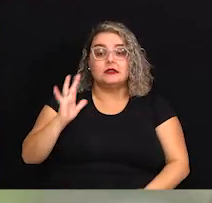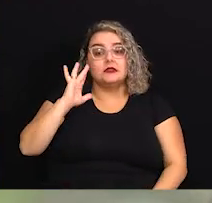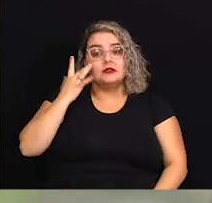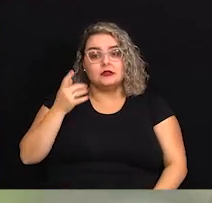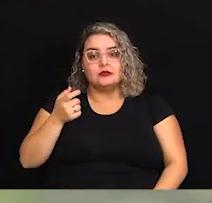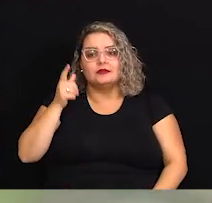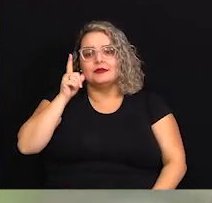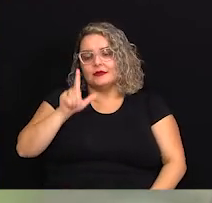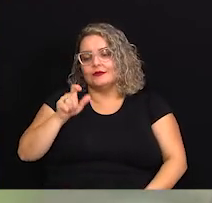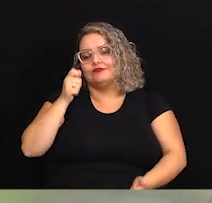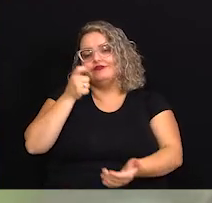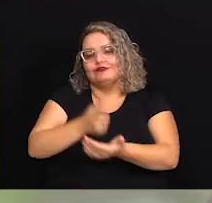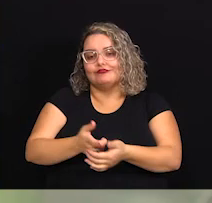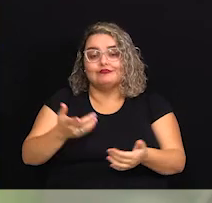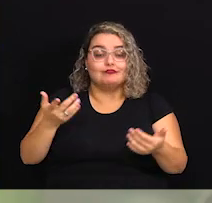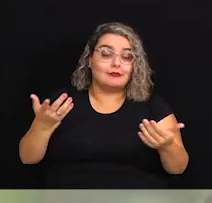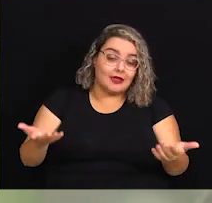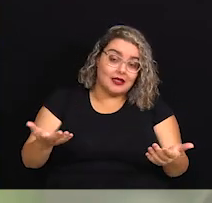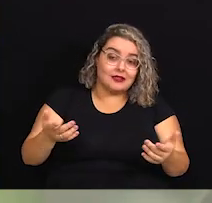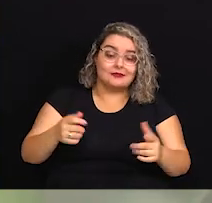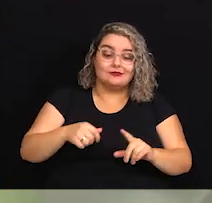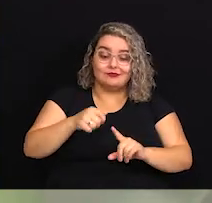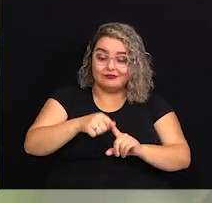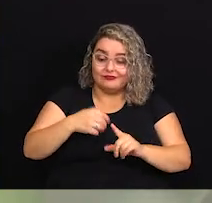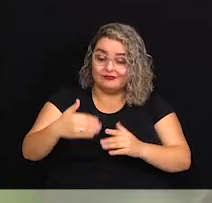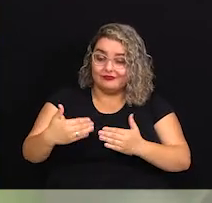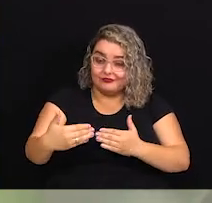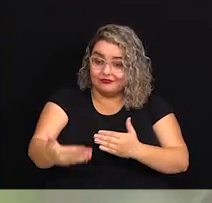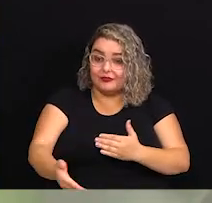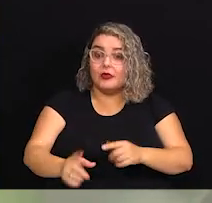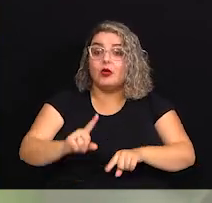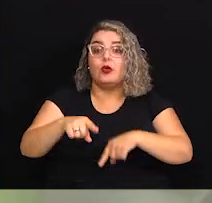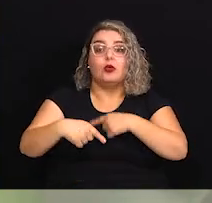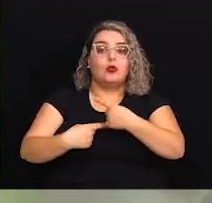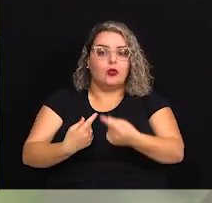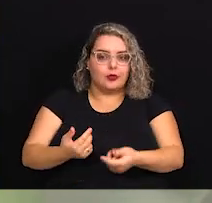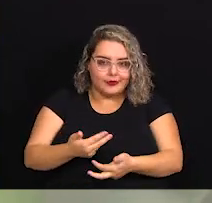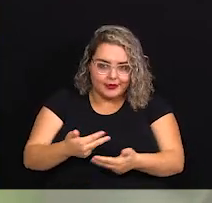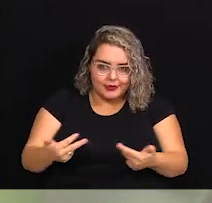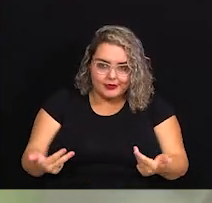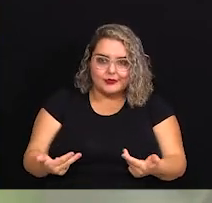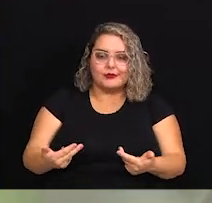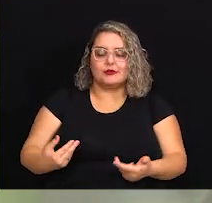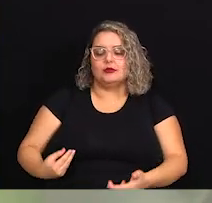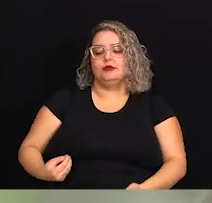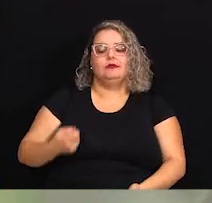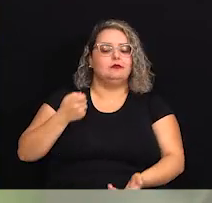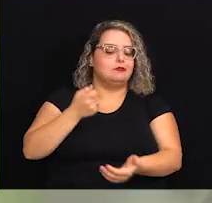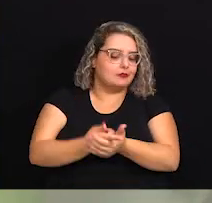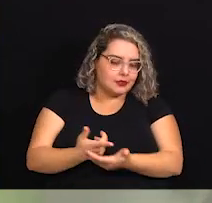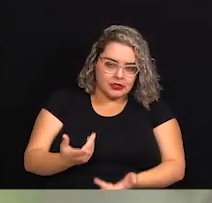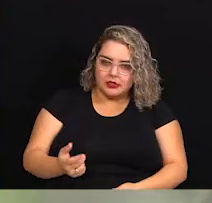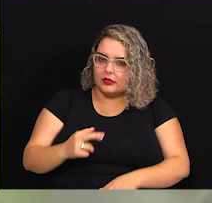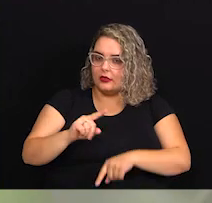parcela vai caber no bolso. Mas no mês a mês, com outros fatores, né, da vida da pessoa,